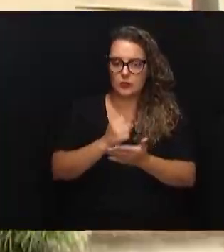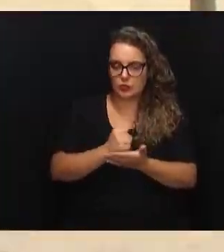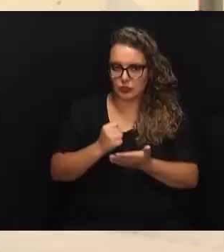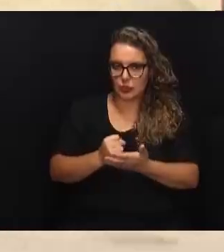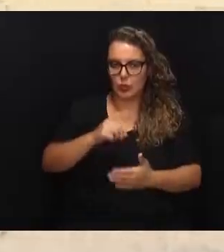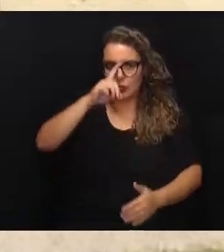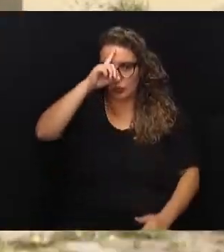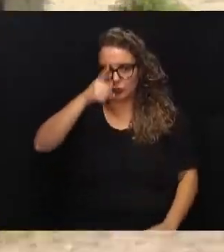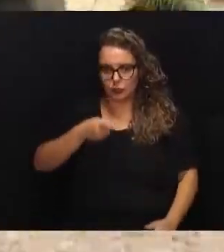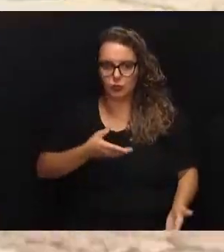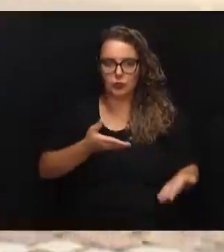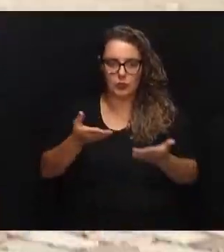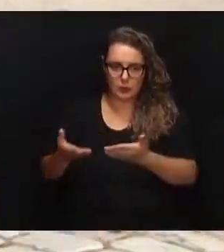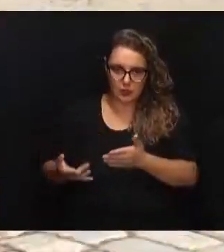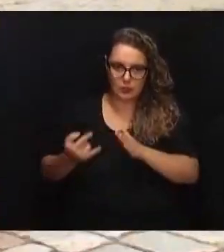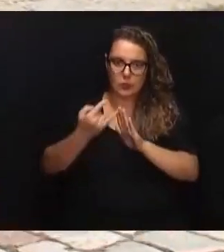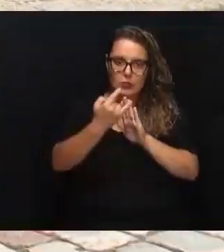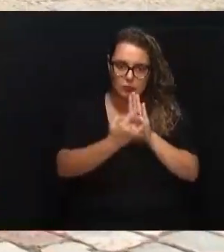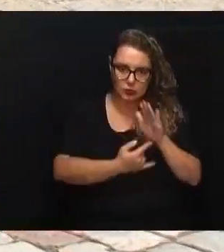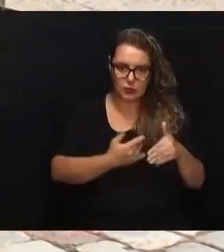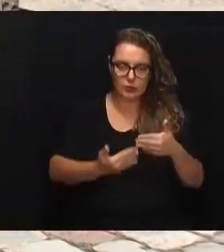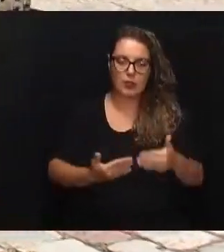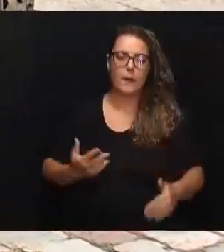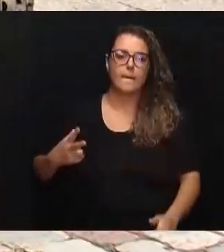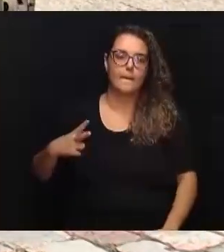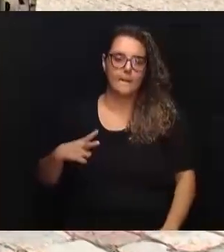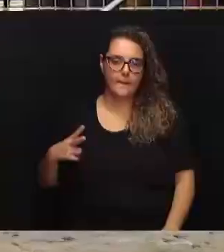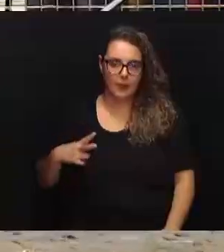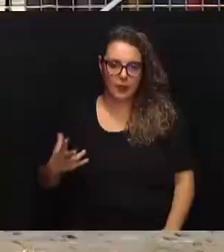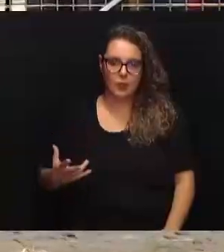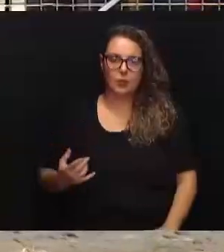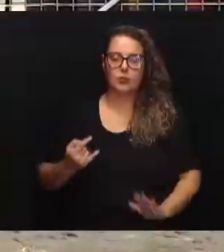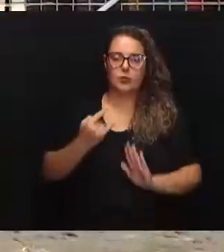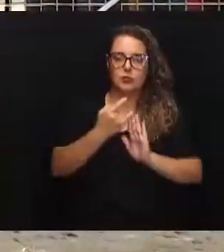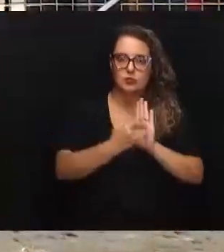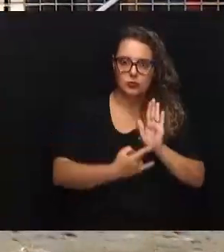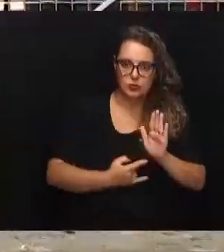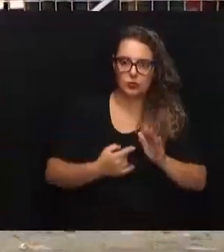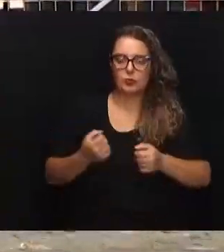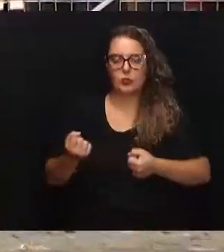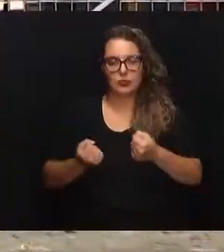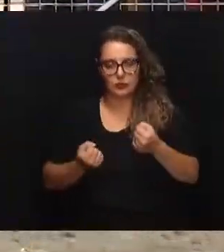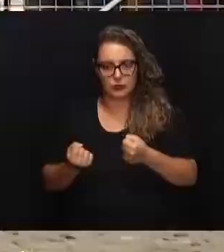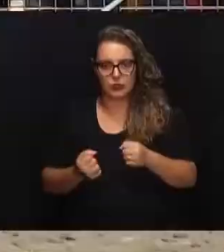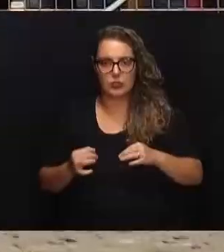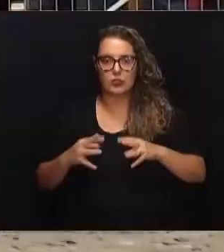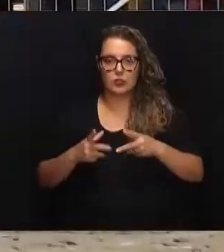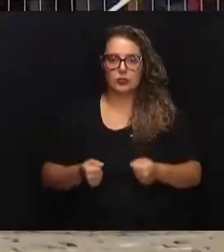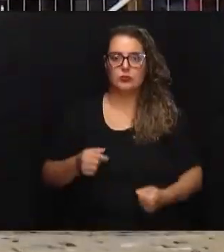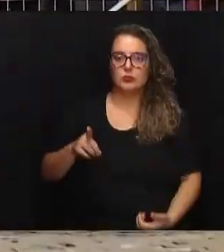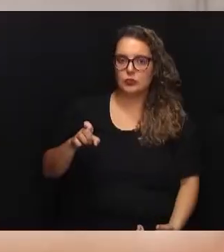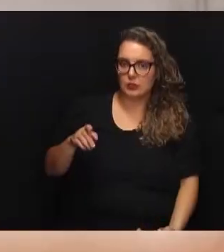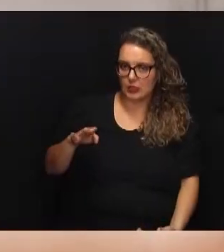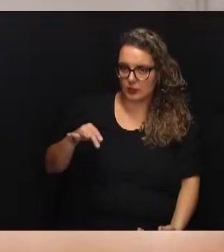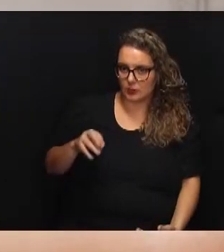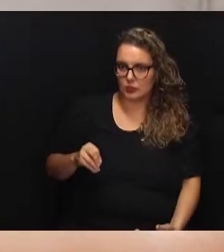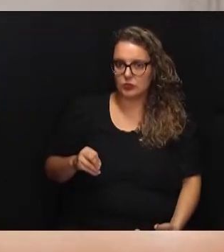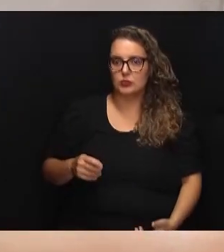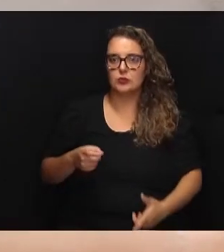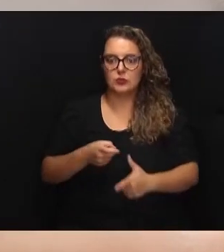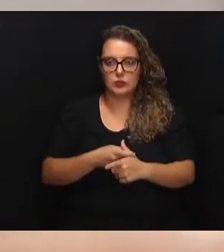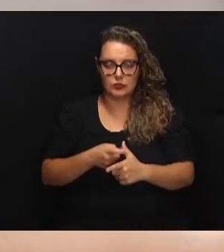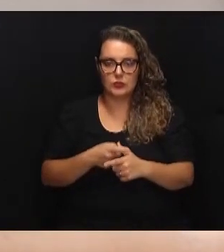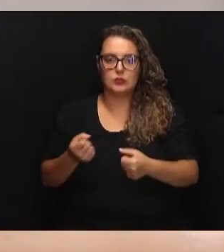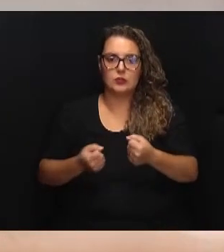cartório. O proprietário deve apresentar os documentos pessoais, os documentos do veículo e todos os débitos